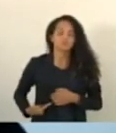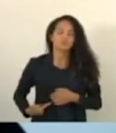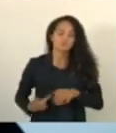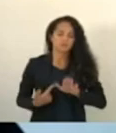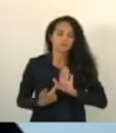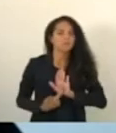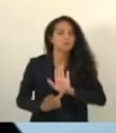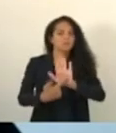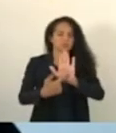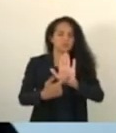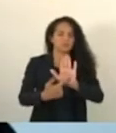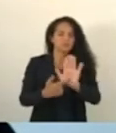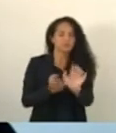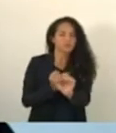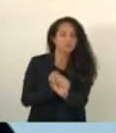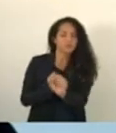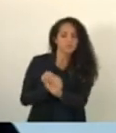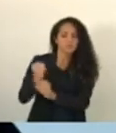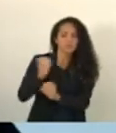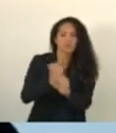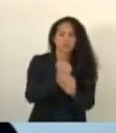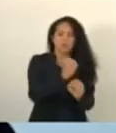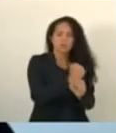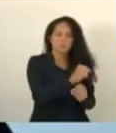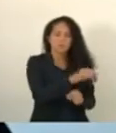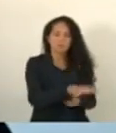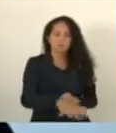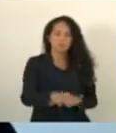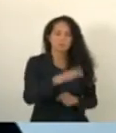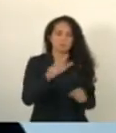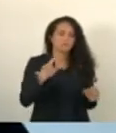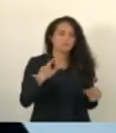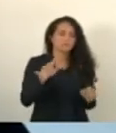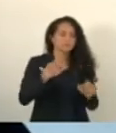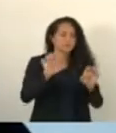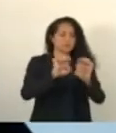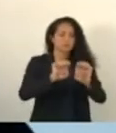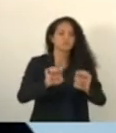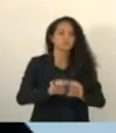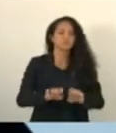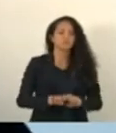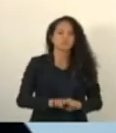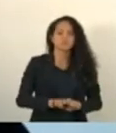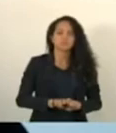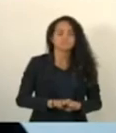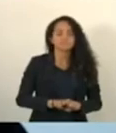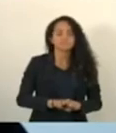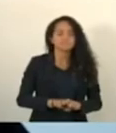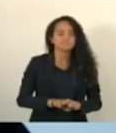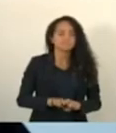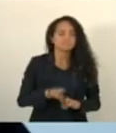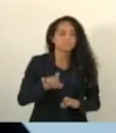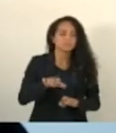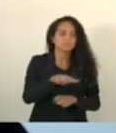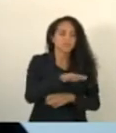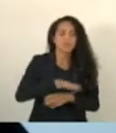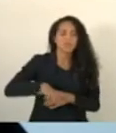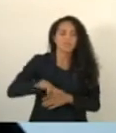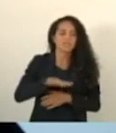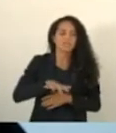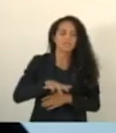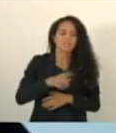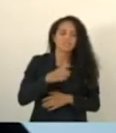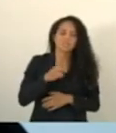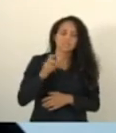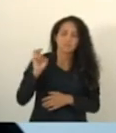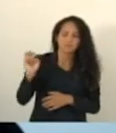apresentou uma obra difícil, uma obra estruturante, a obra, que a região 5, a região